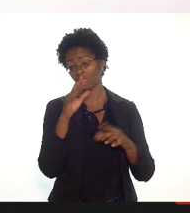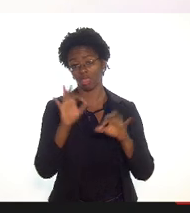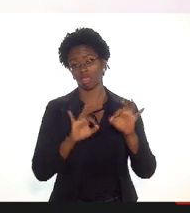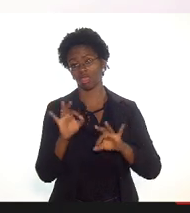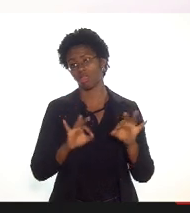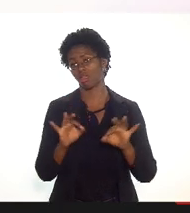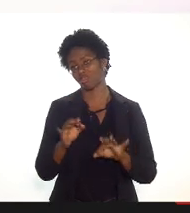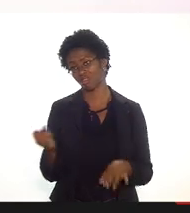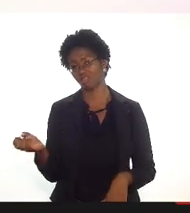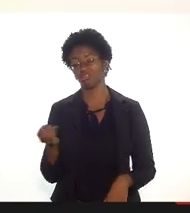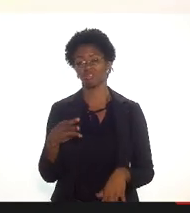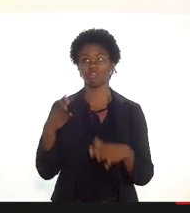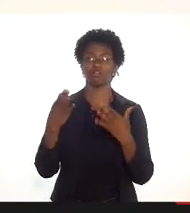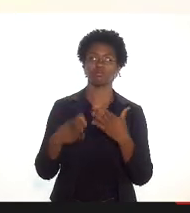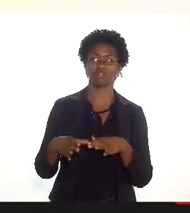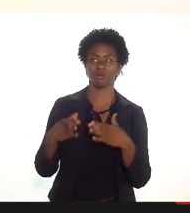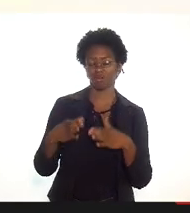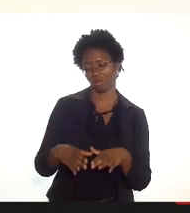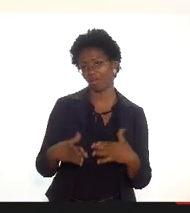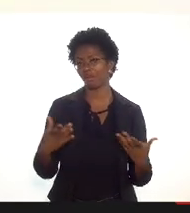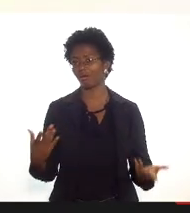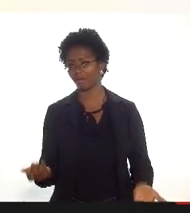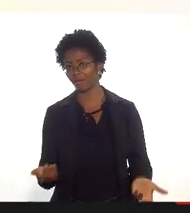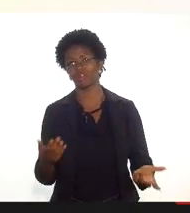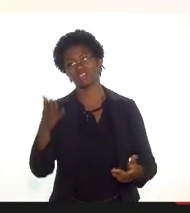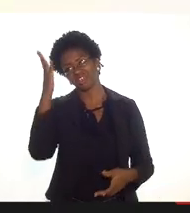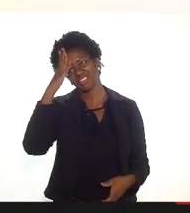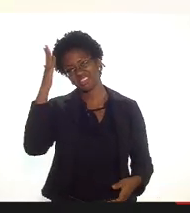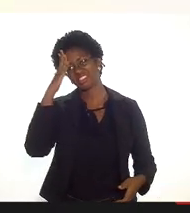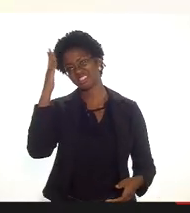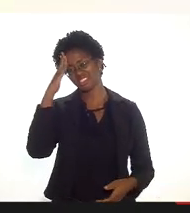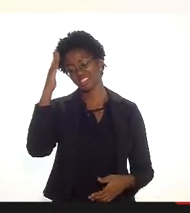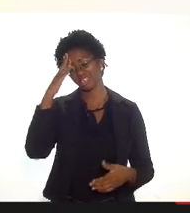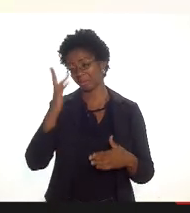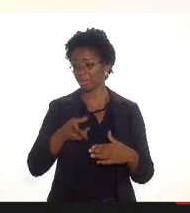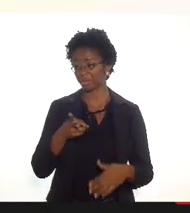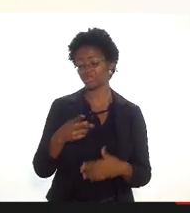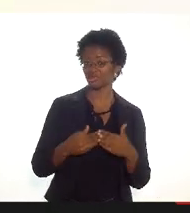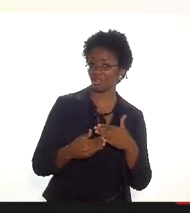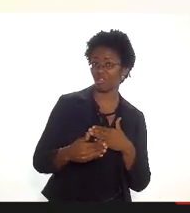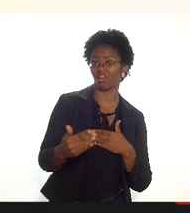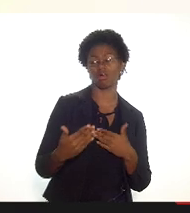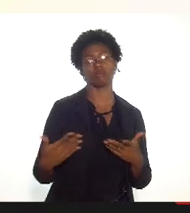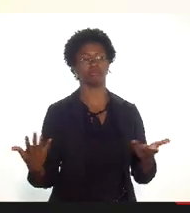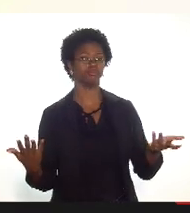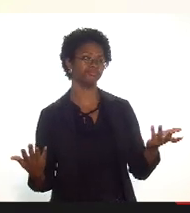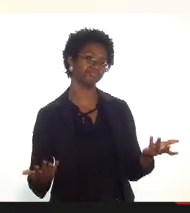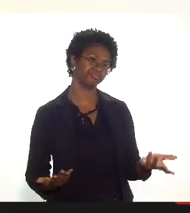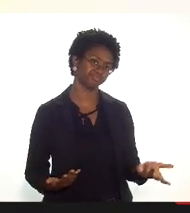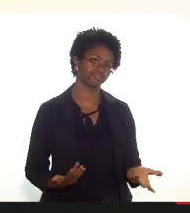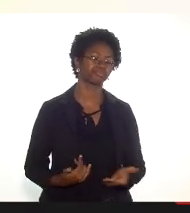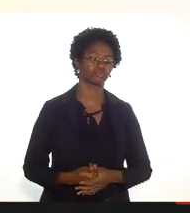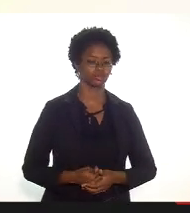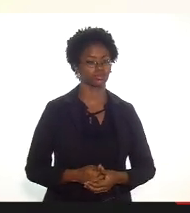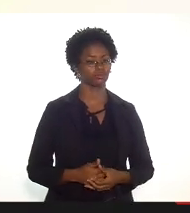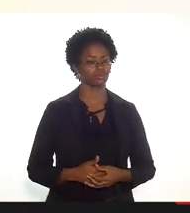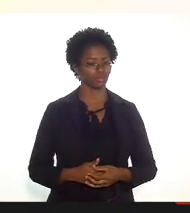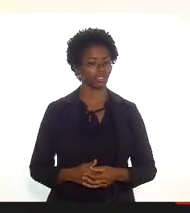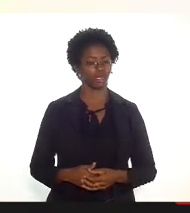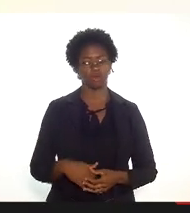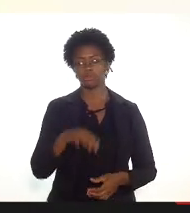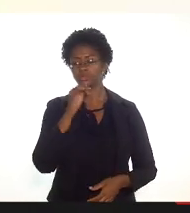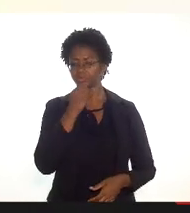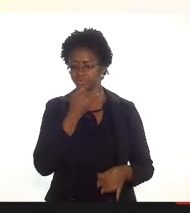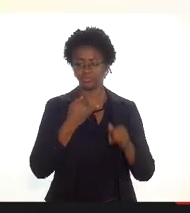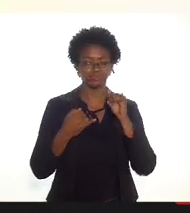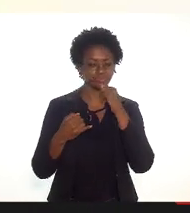novo certame, aquilo demora, enfim, tem solução de continuidade. Então, assim, muita tristeza, né, que eu, assim